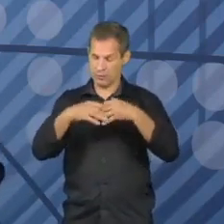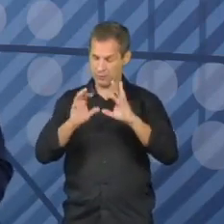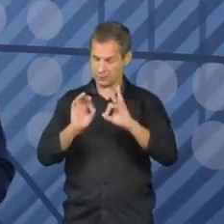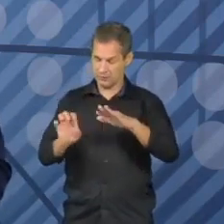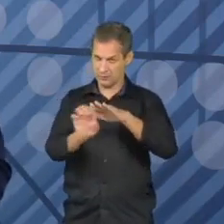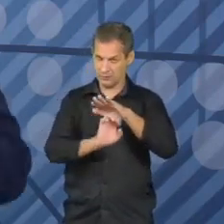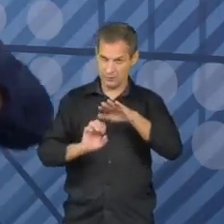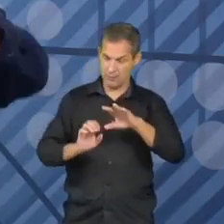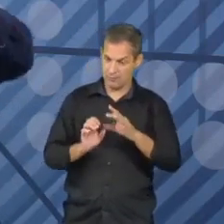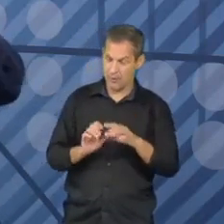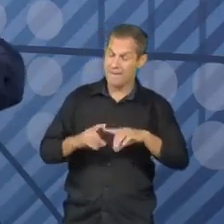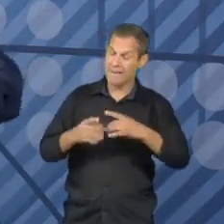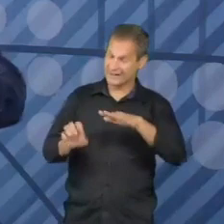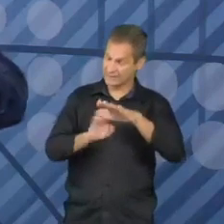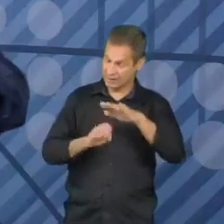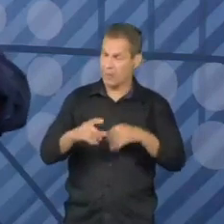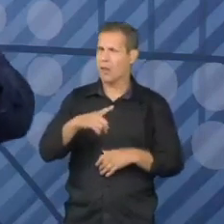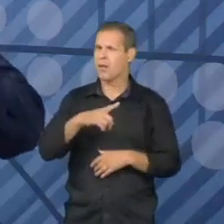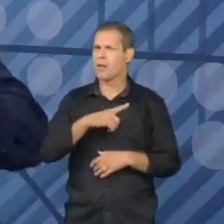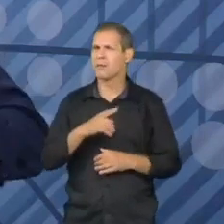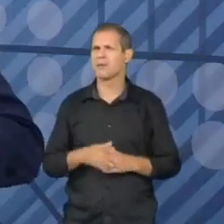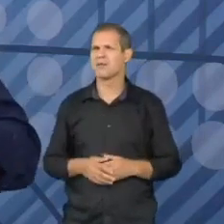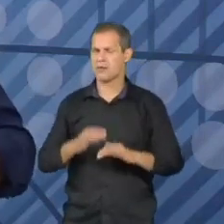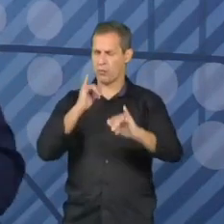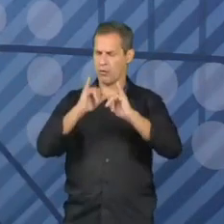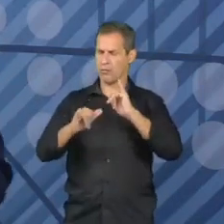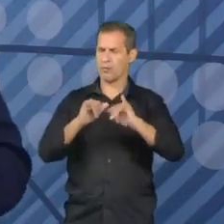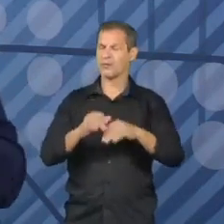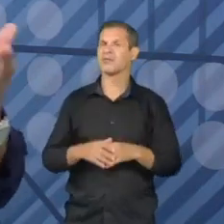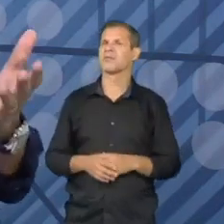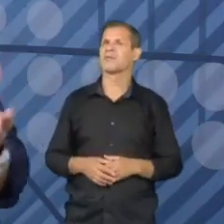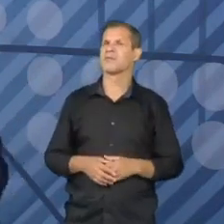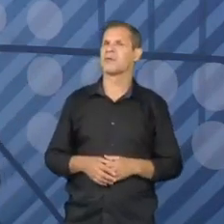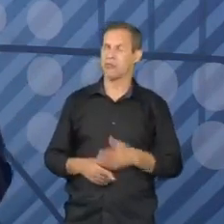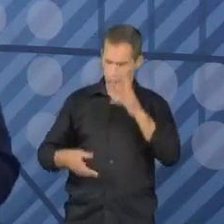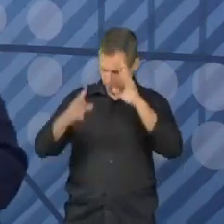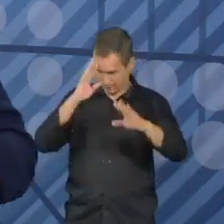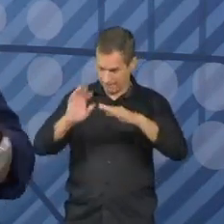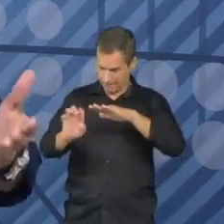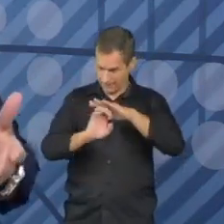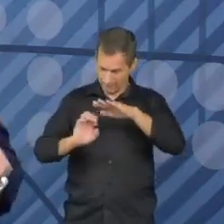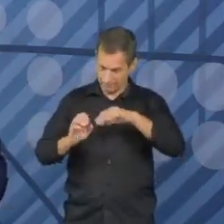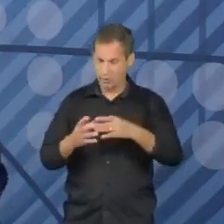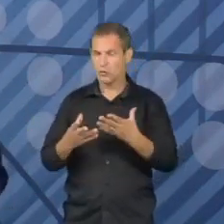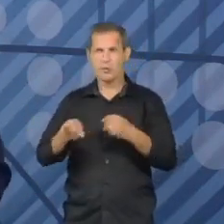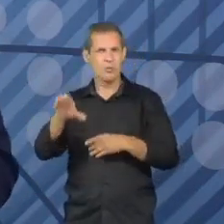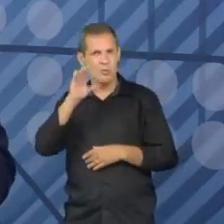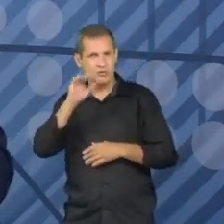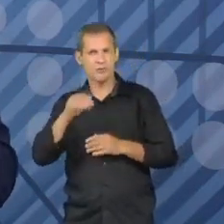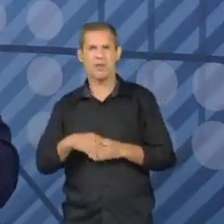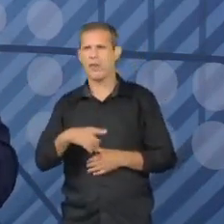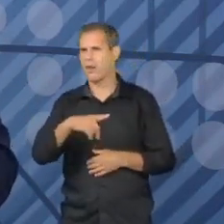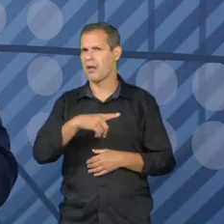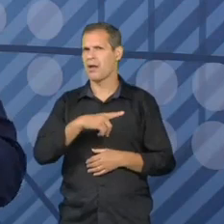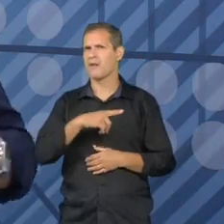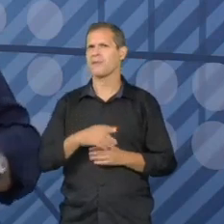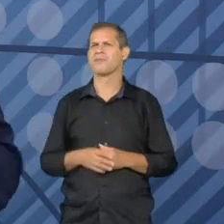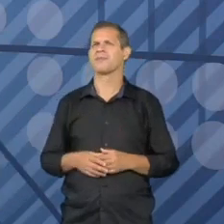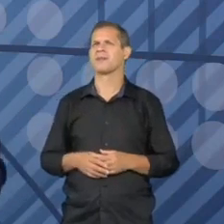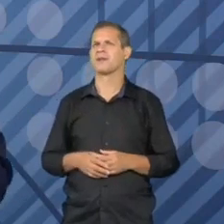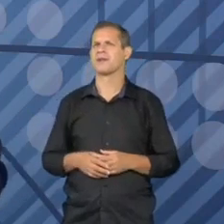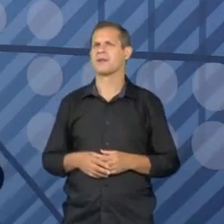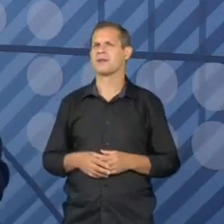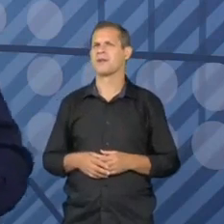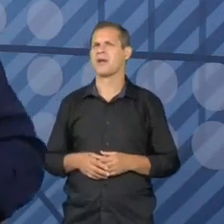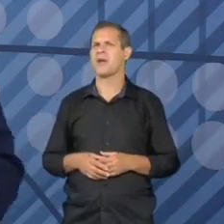determinada empresa. E a empresa ela dá a informação lá que, vamos imaginar aqui, a maioria dos funcionários tem o pé